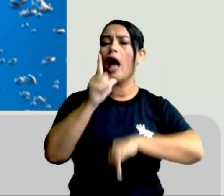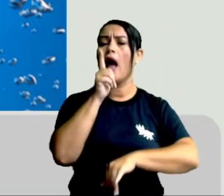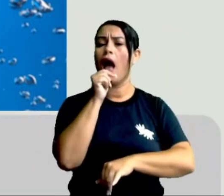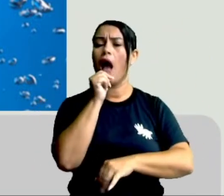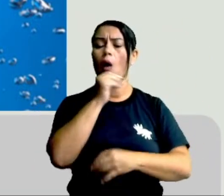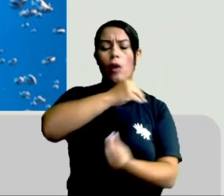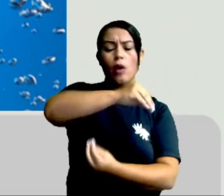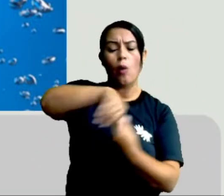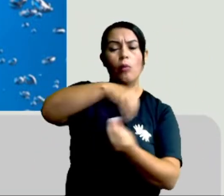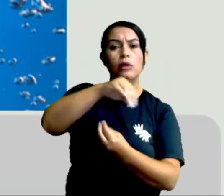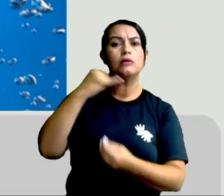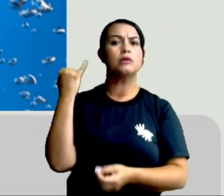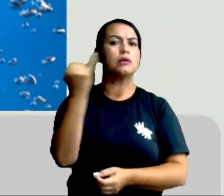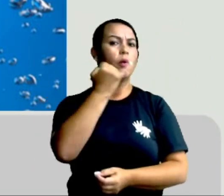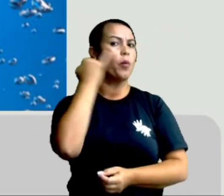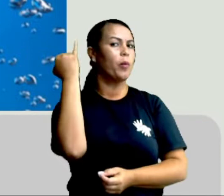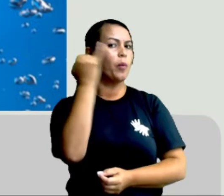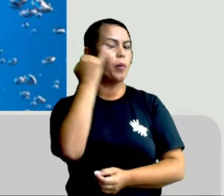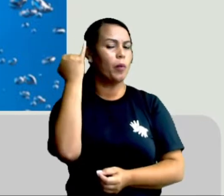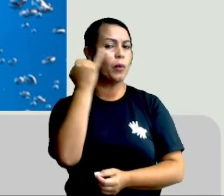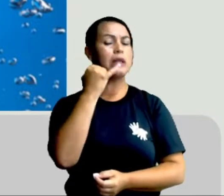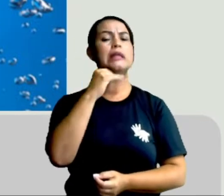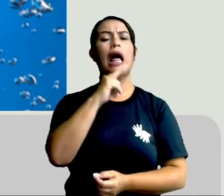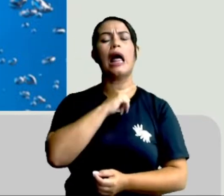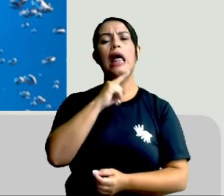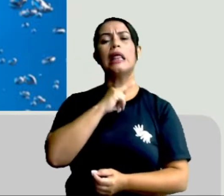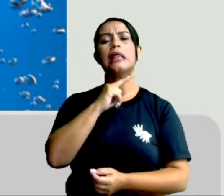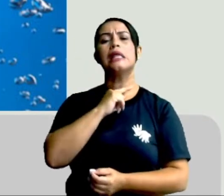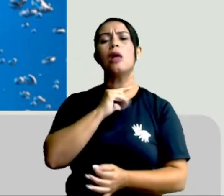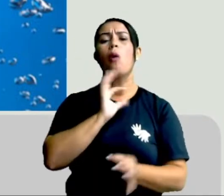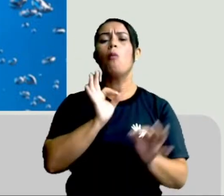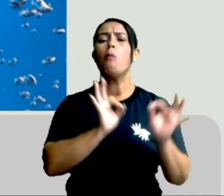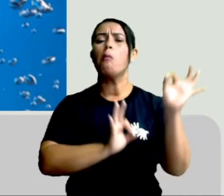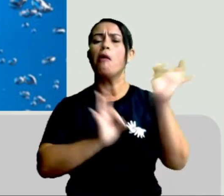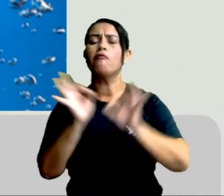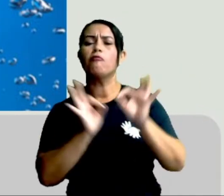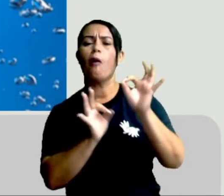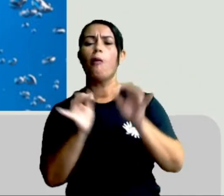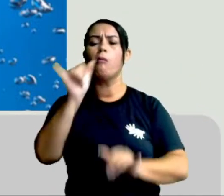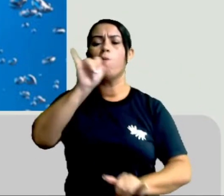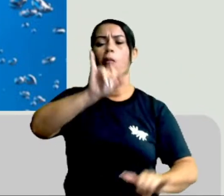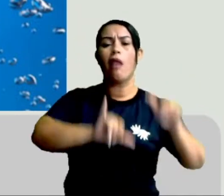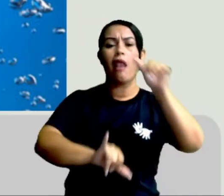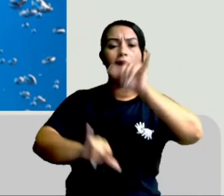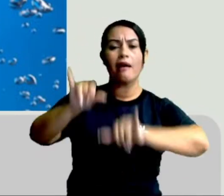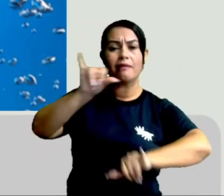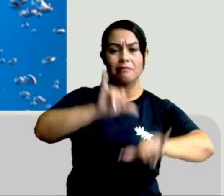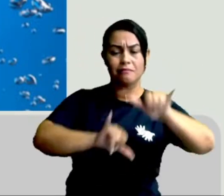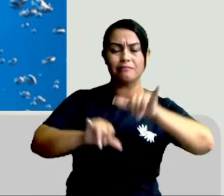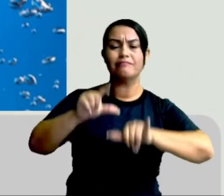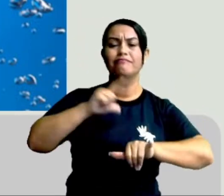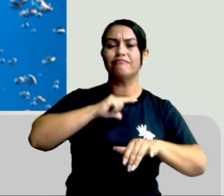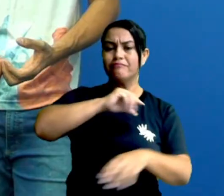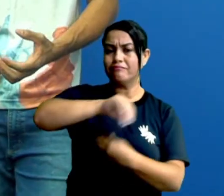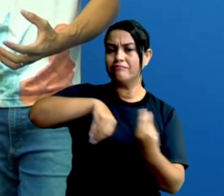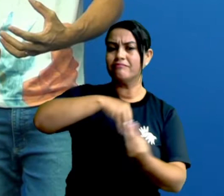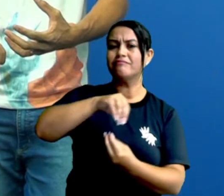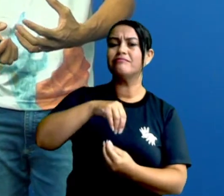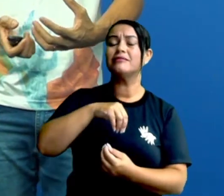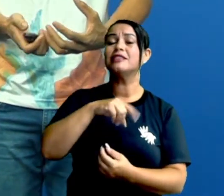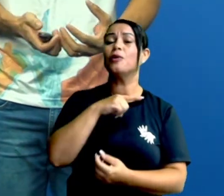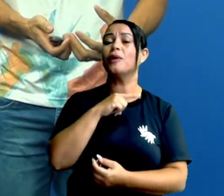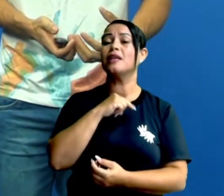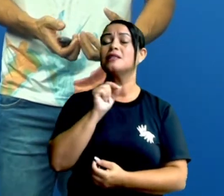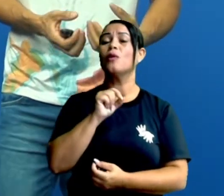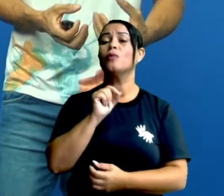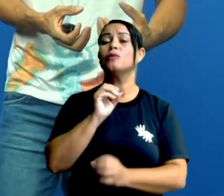importante, como eu já citei para vocês aqui, ele possui uma fórmula química, um componente químico, tá certo? Que